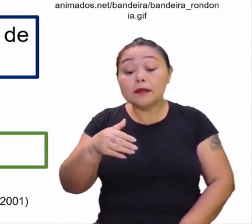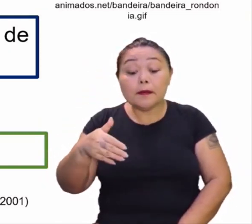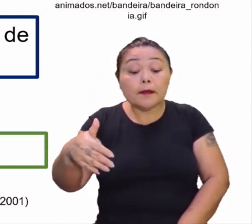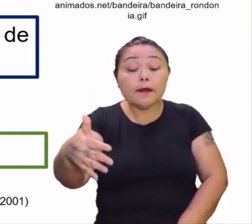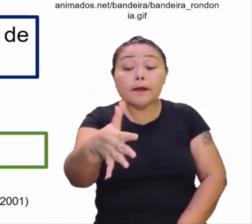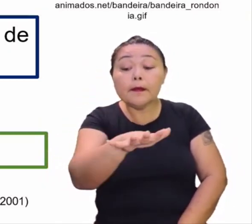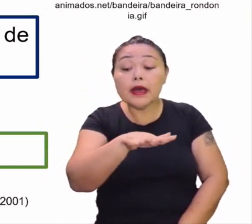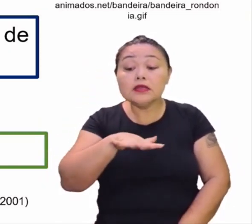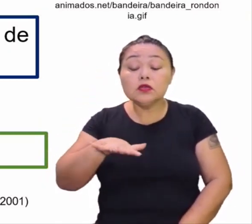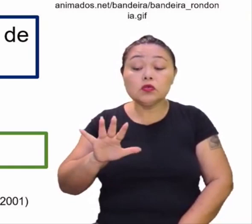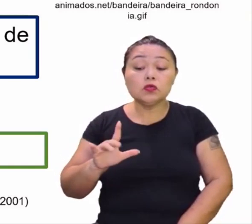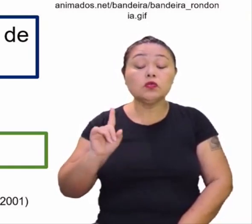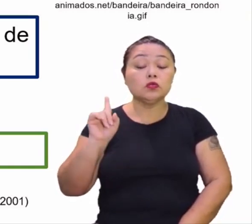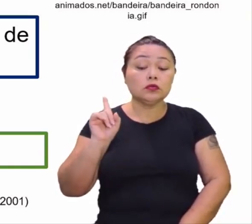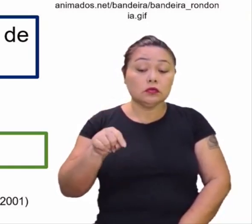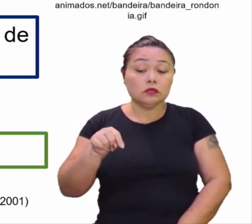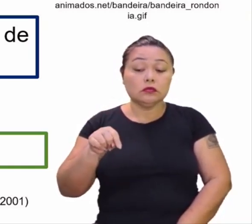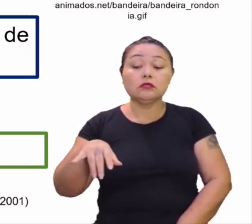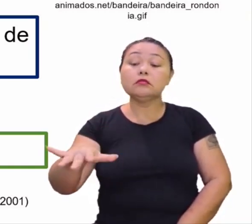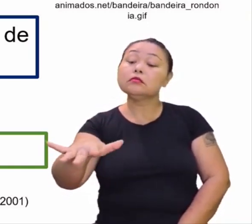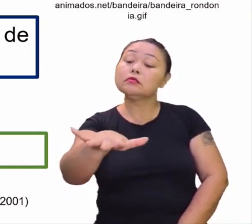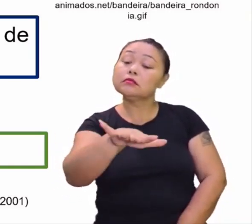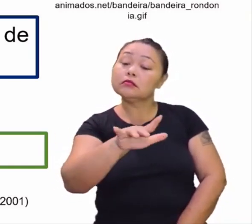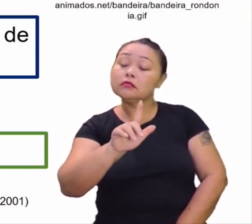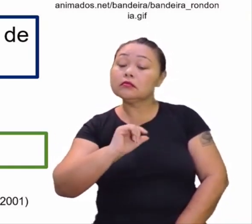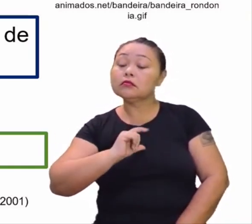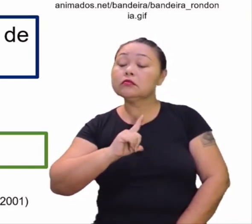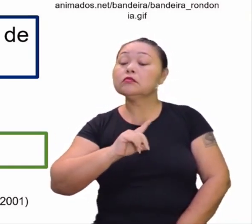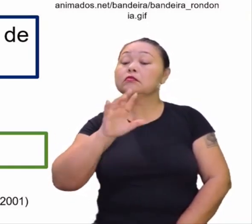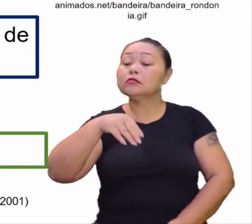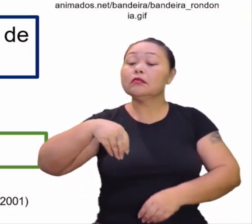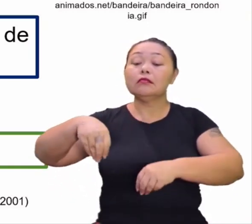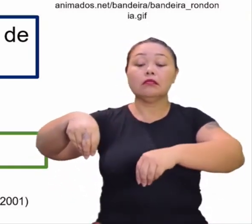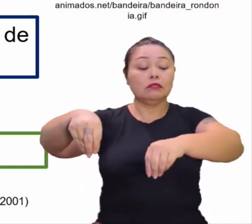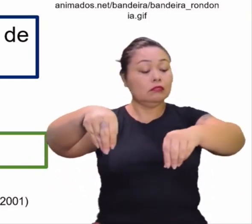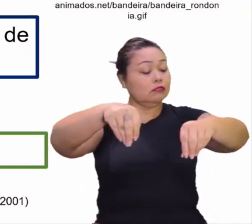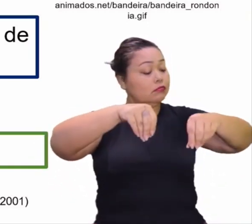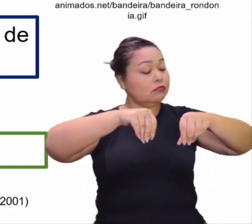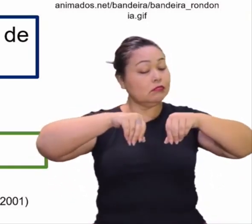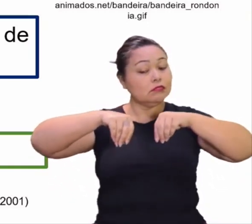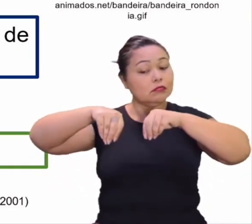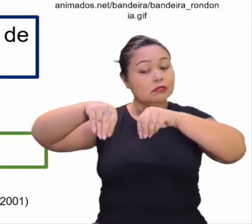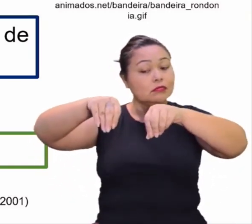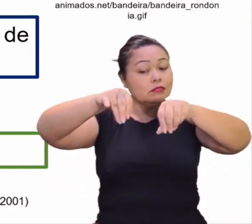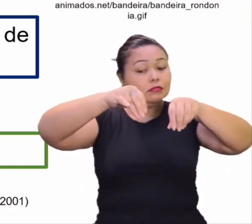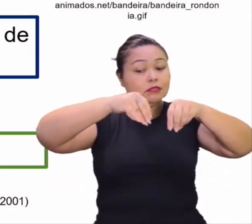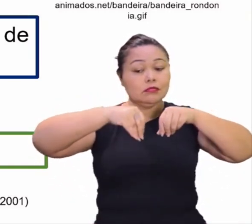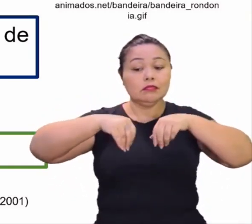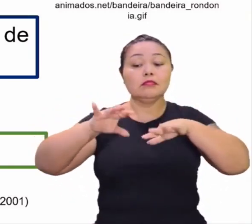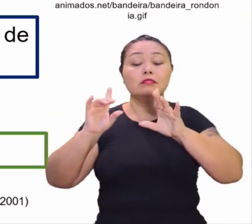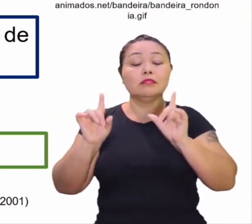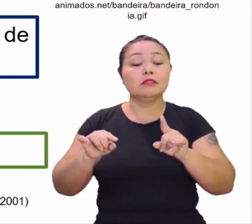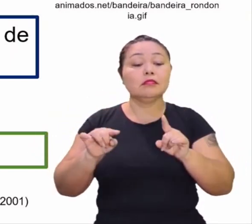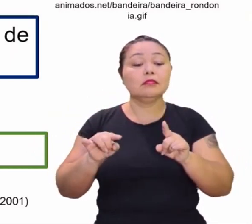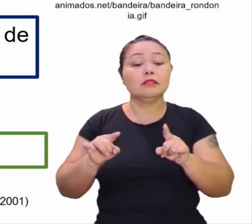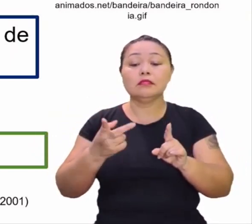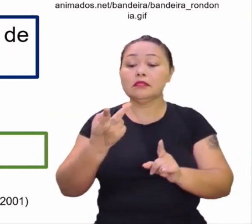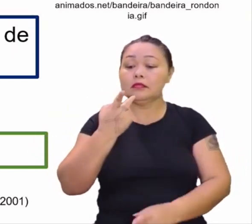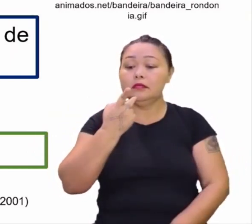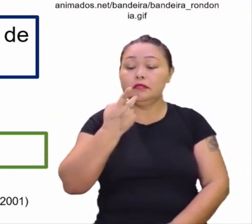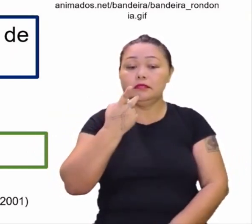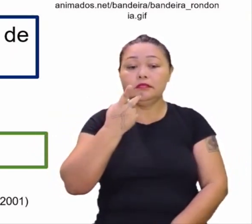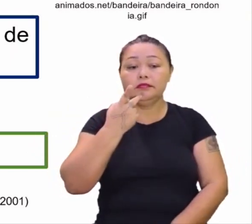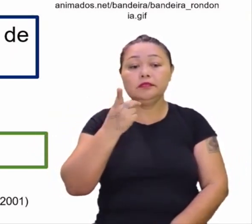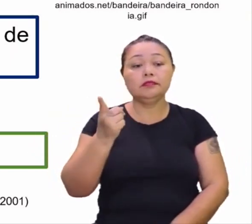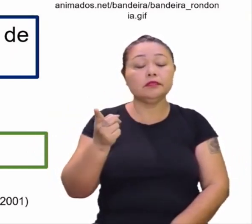espaço, esse espaço geográfico agora será um território, ok? Então, vamos falar